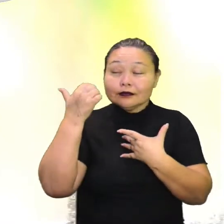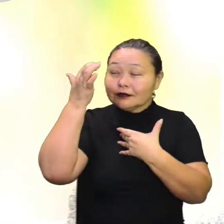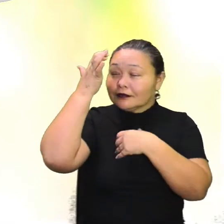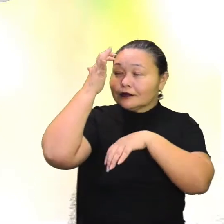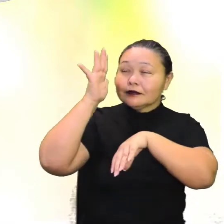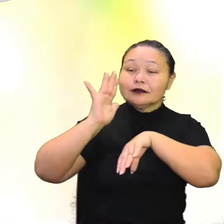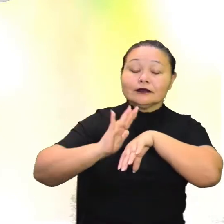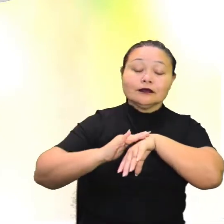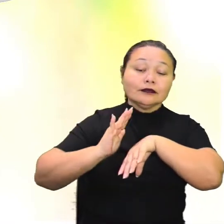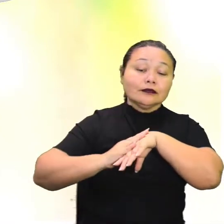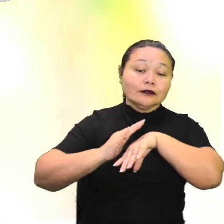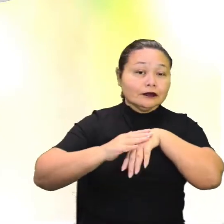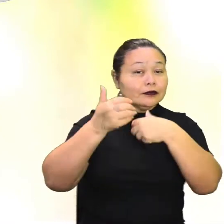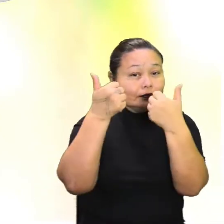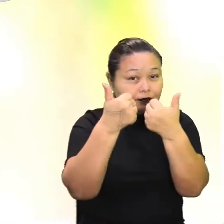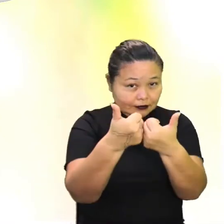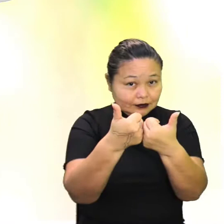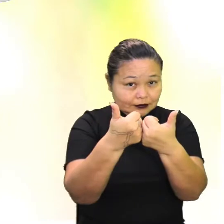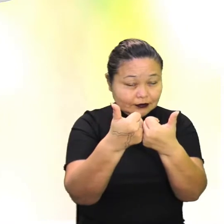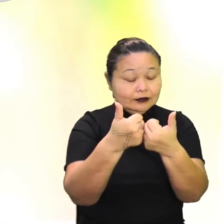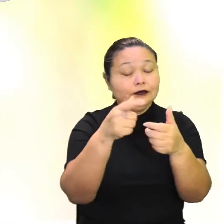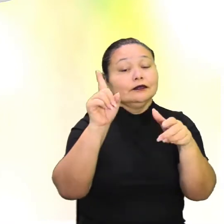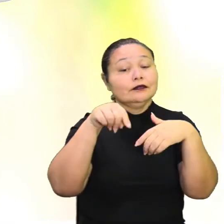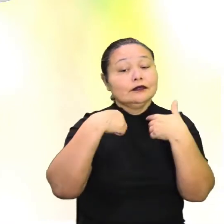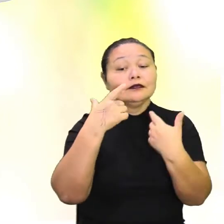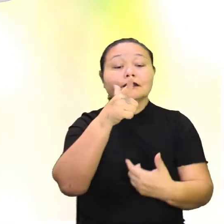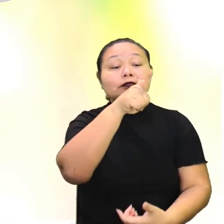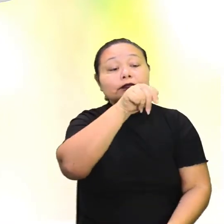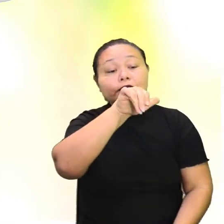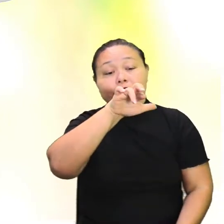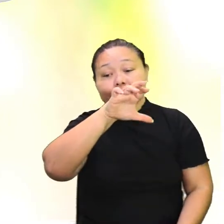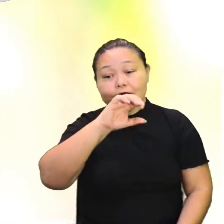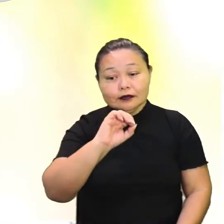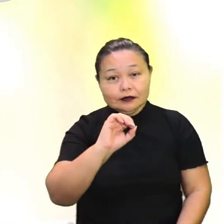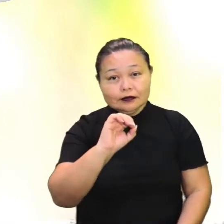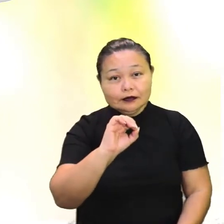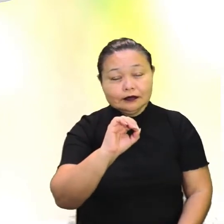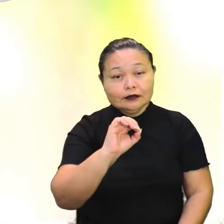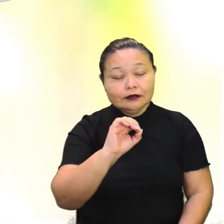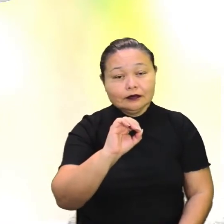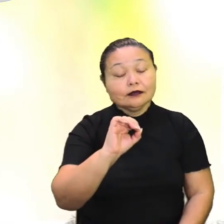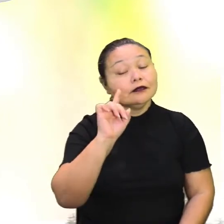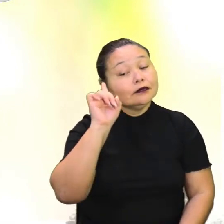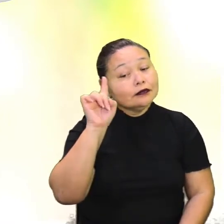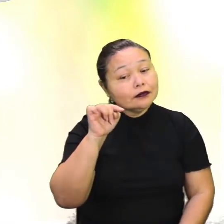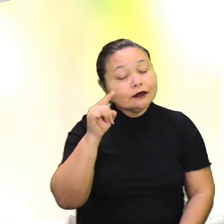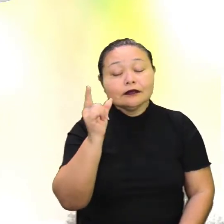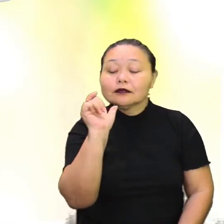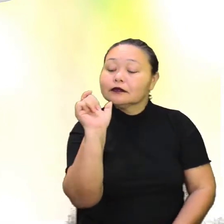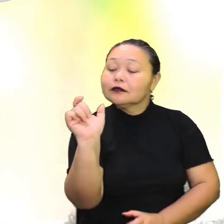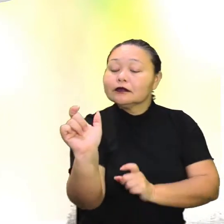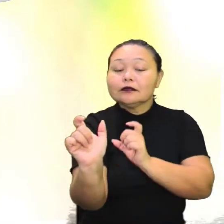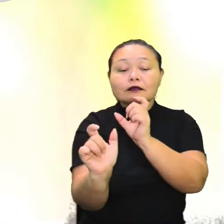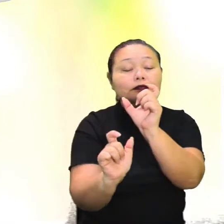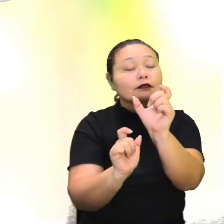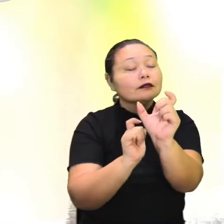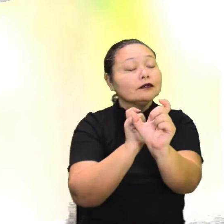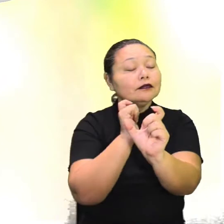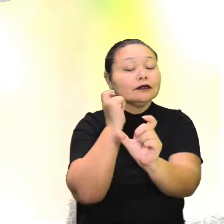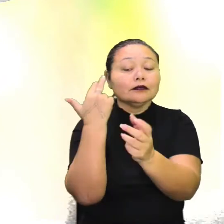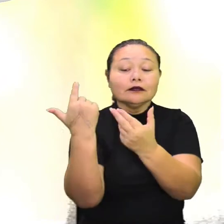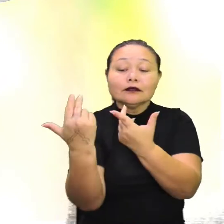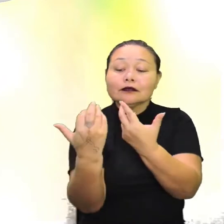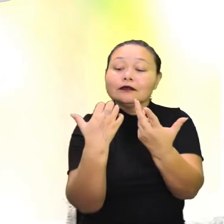suas ideias, beleza? Então, o gênero lírico, ou seja, são palavras